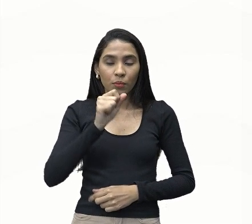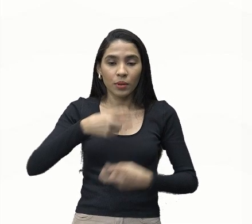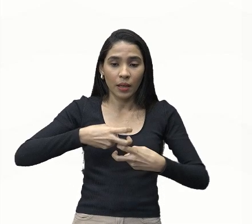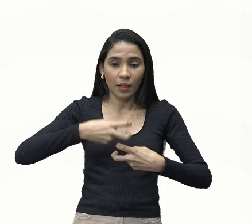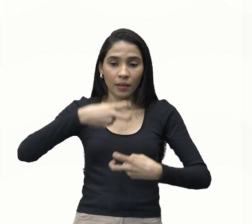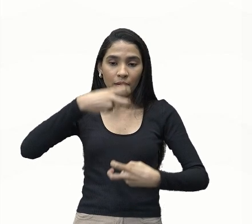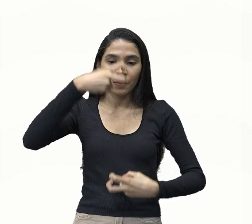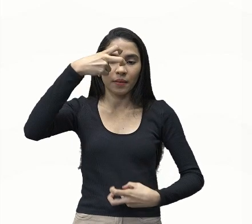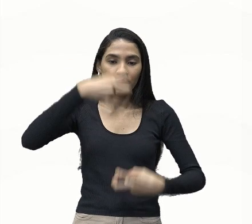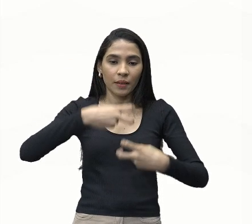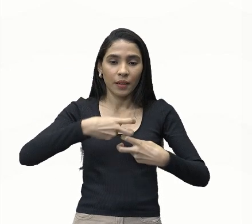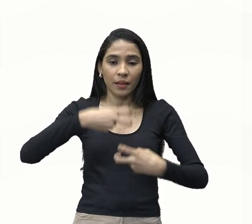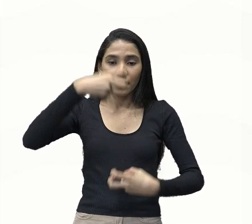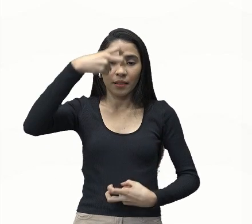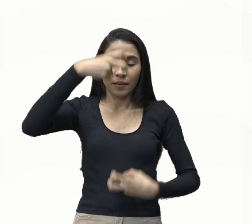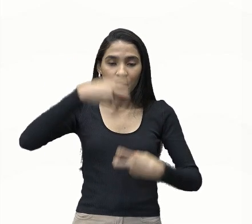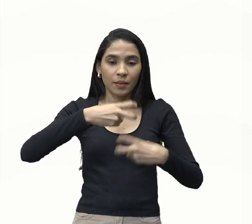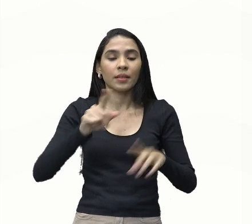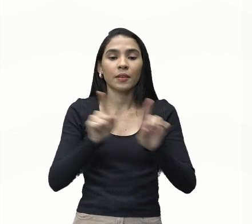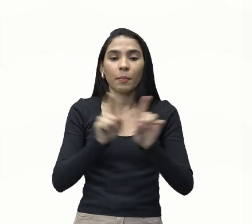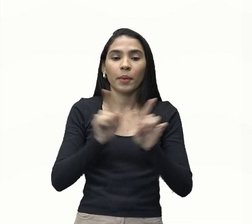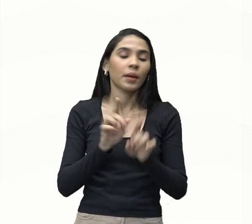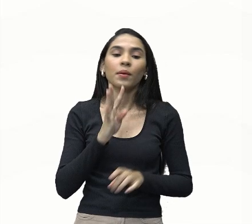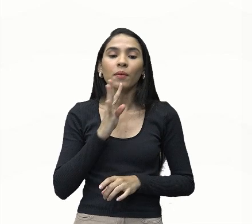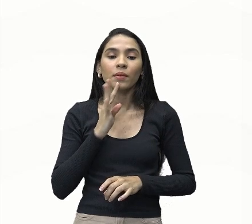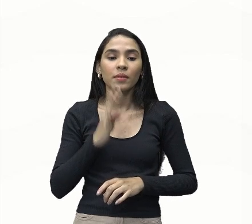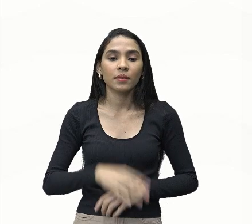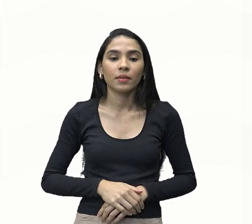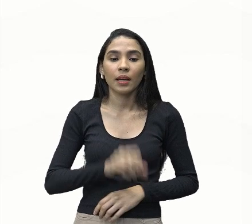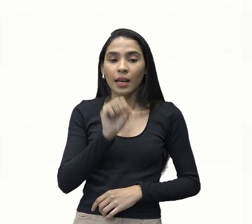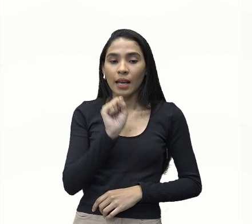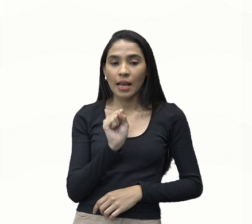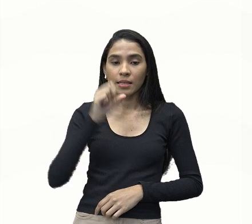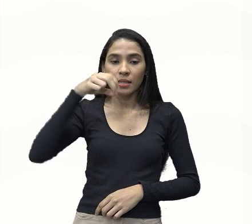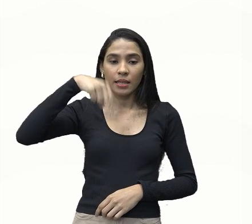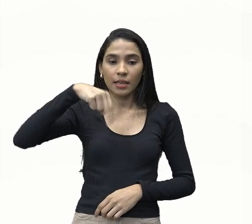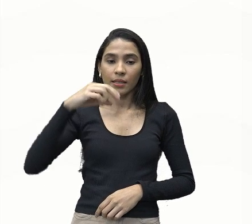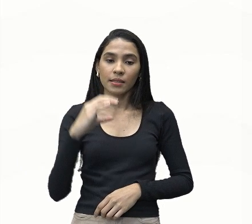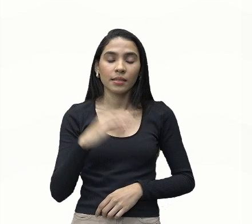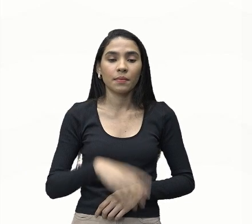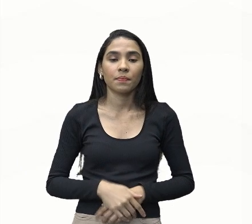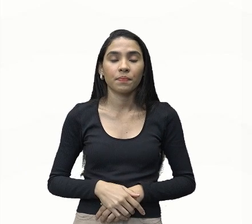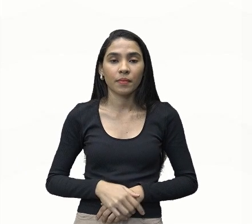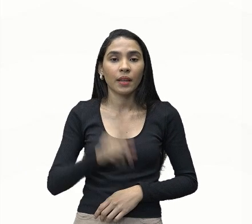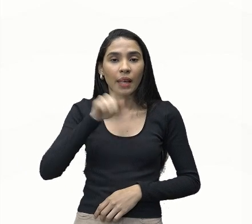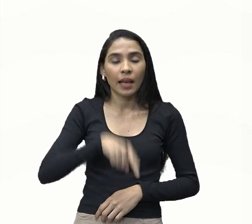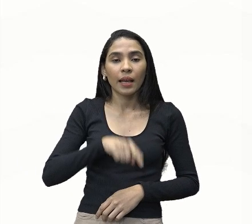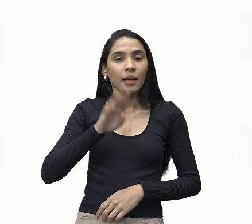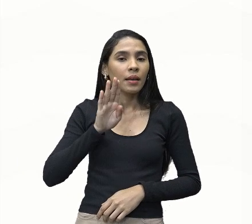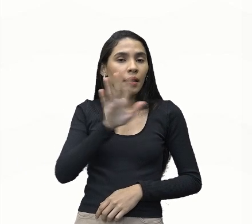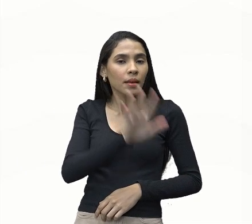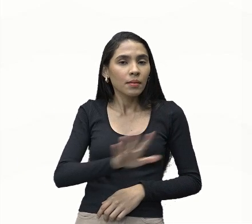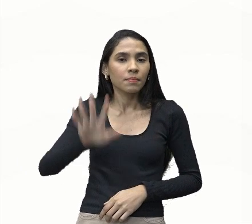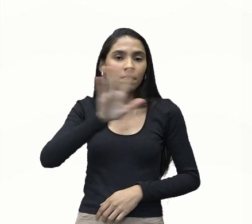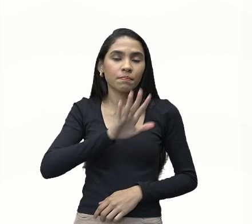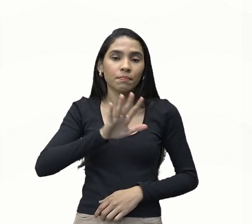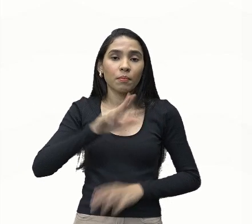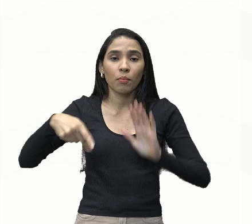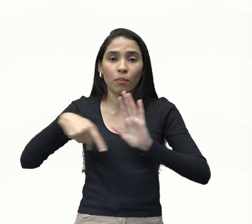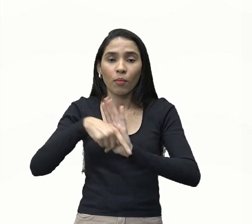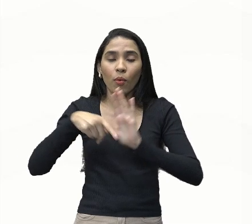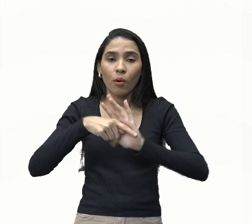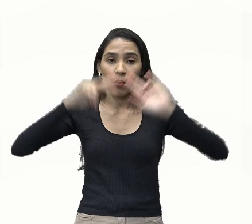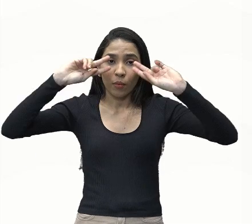sistema nervoso central, também conhecido como SNC, eu estou falando da região central do corpo